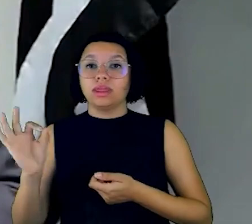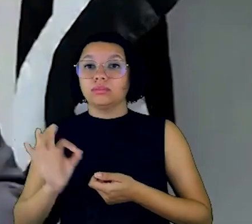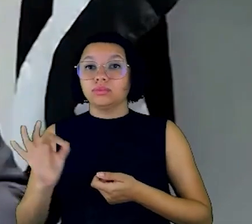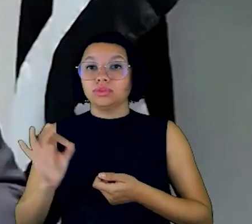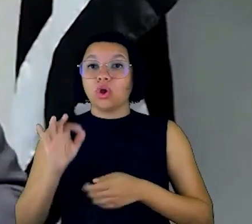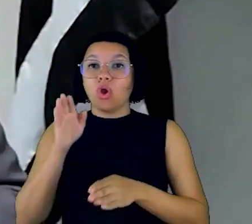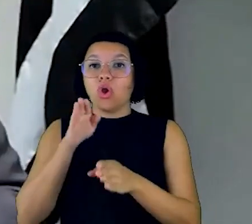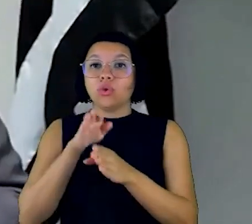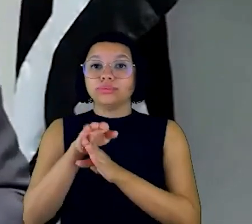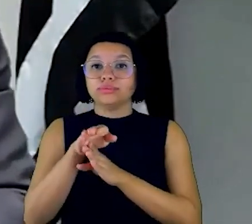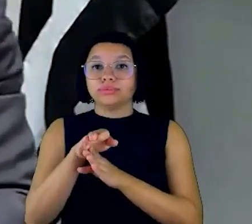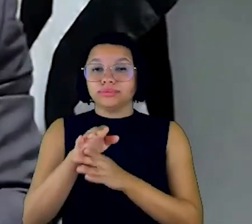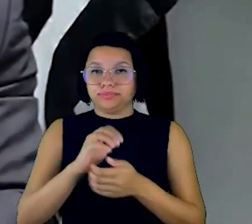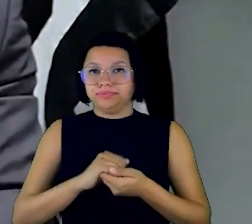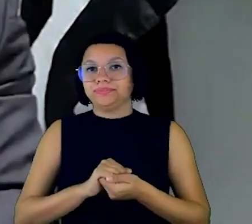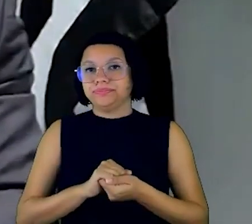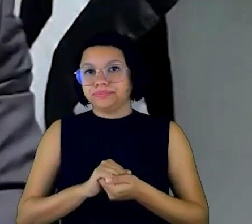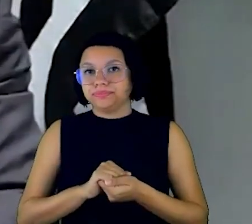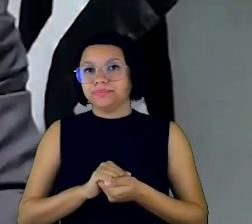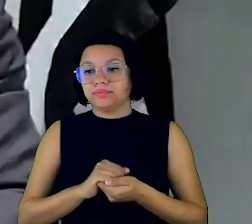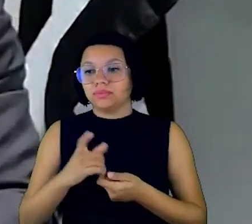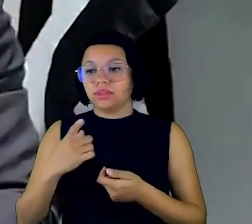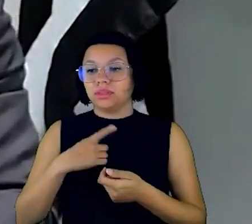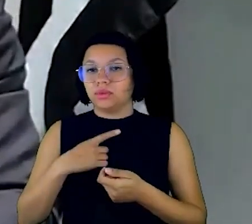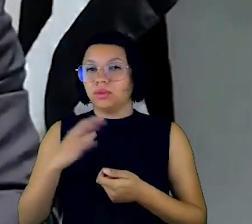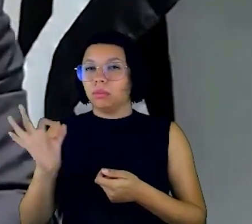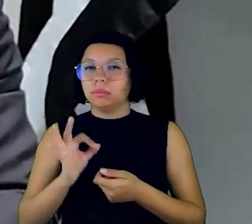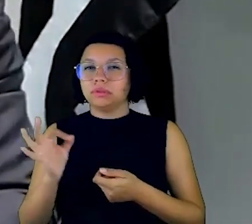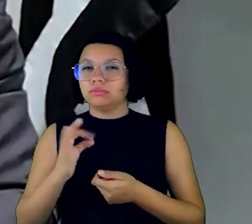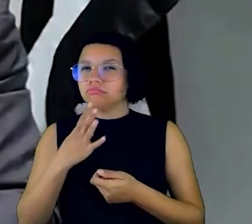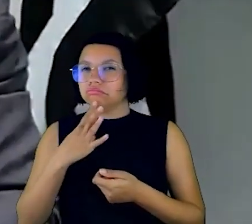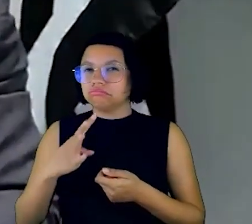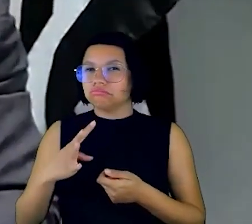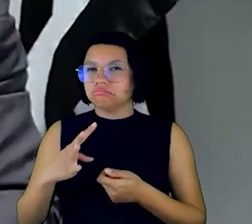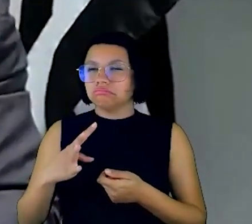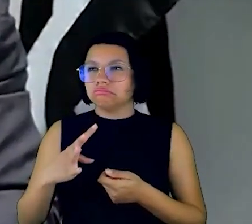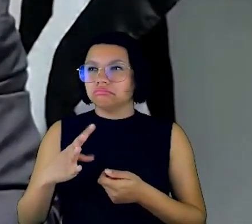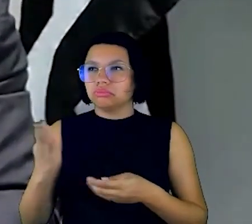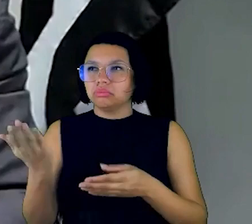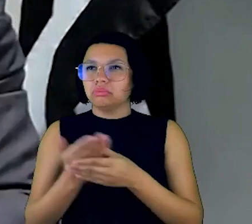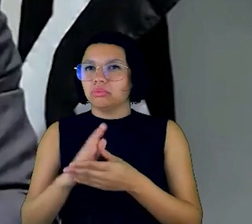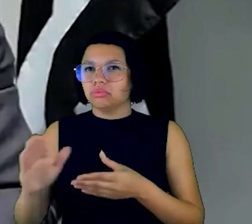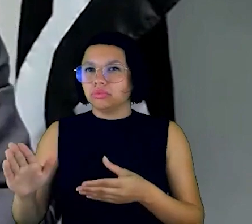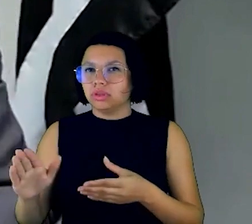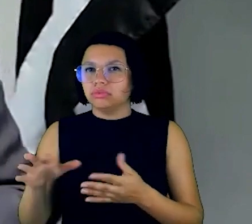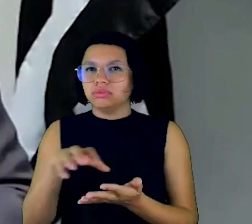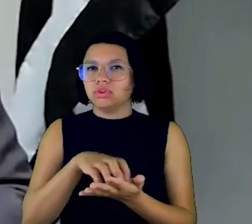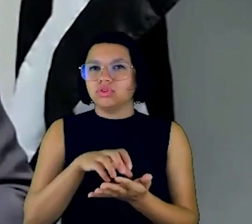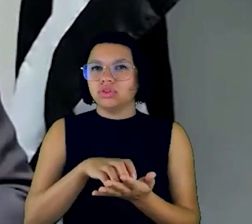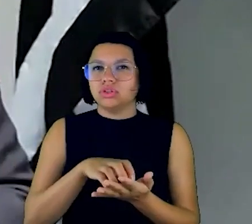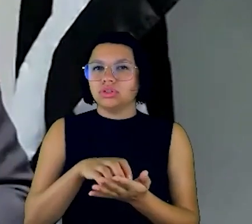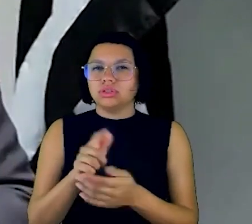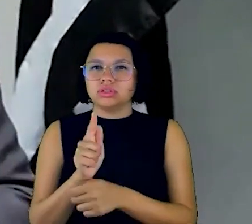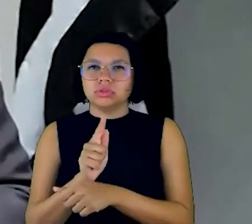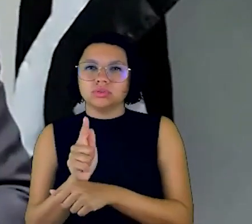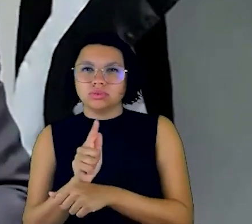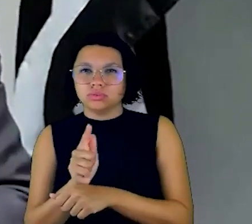40% de conselhos. Eu tenho um percentual desconhecido de processos de agências